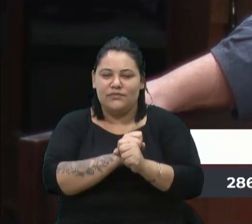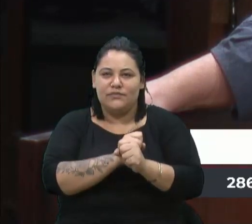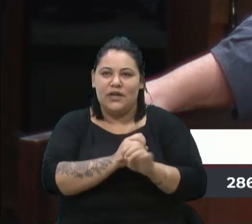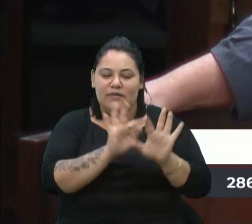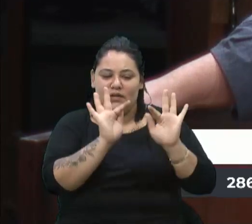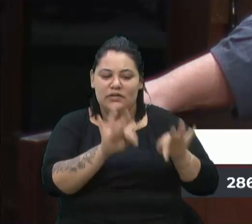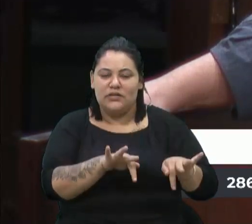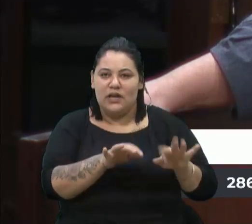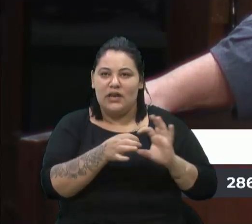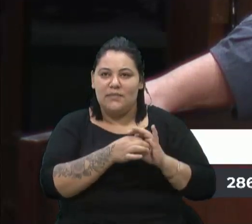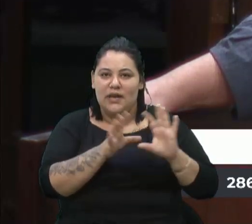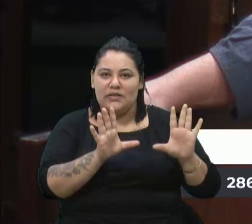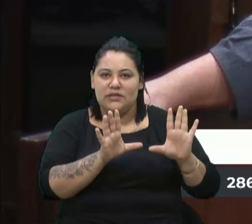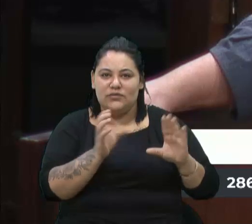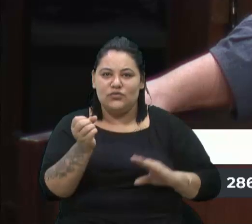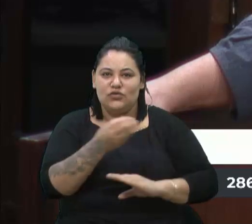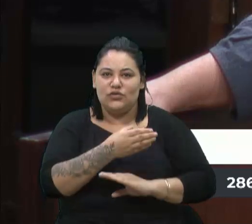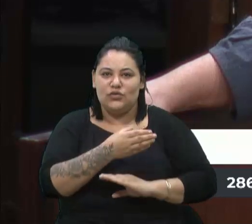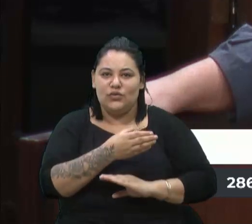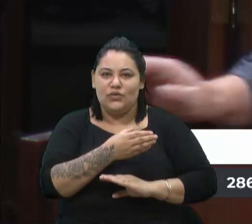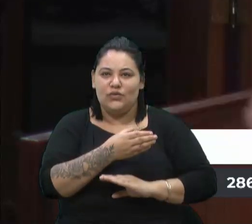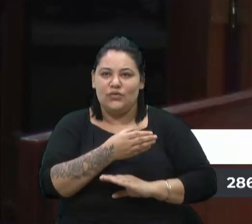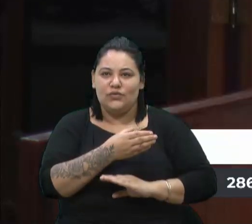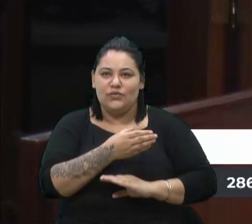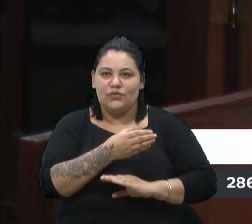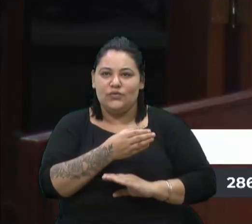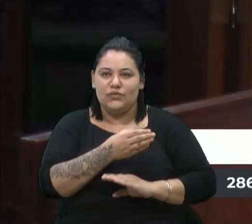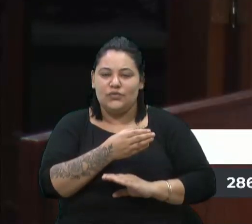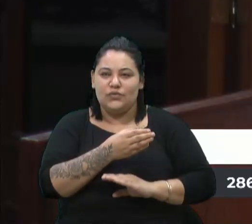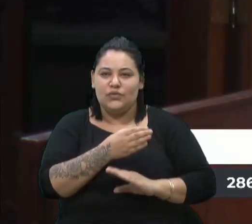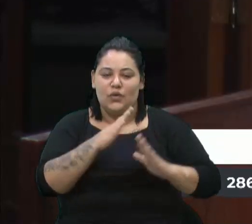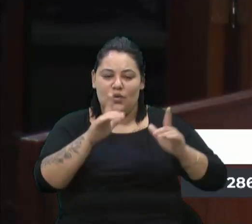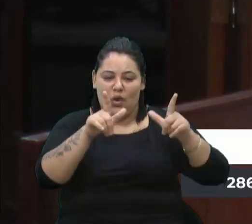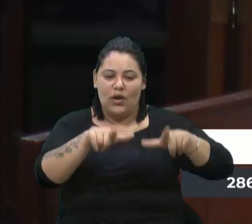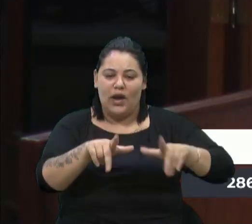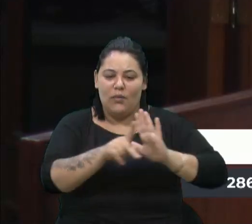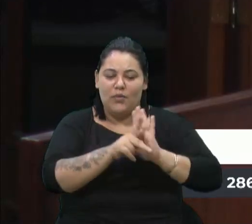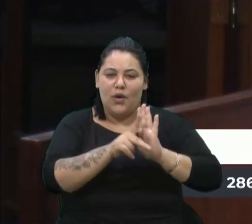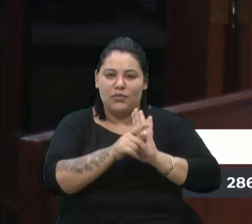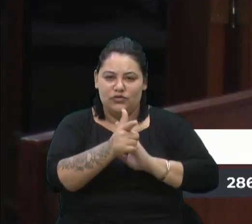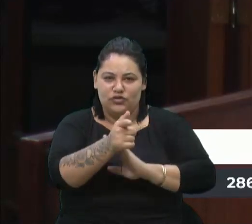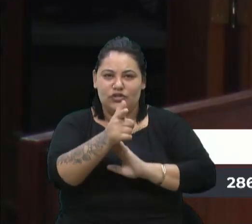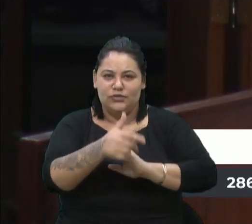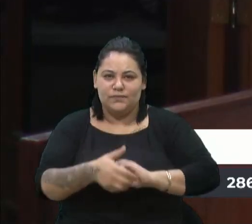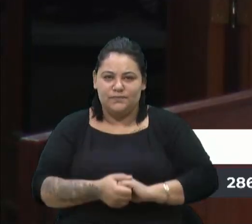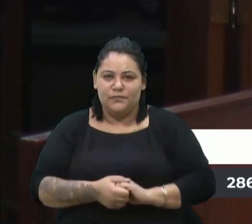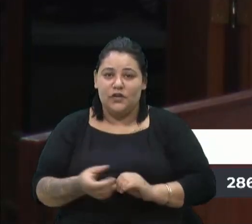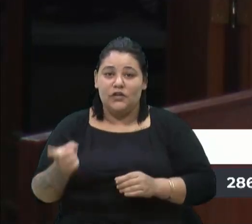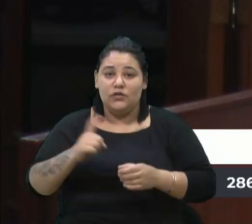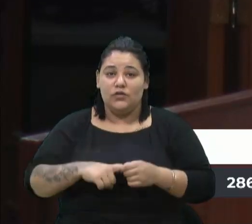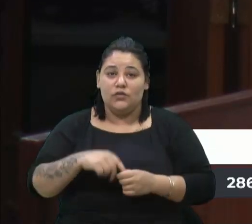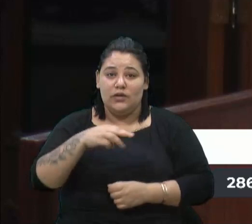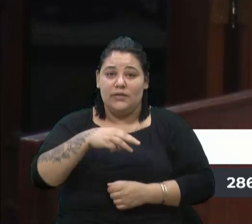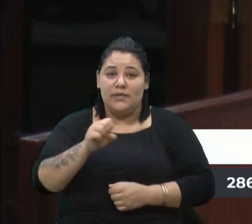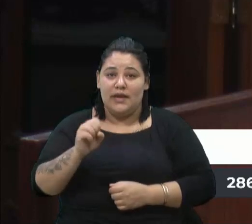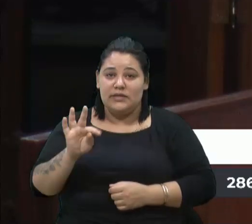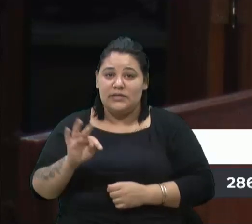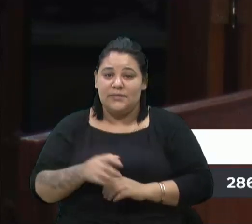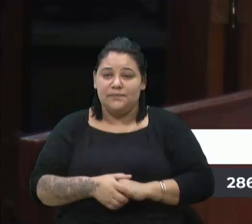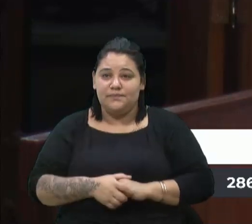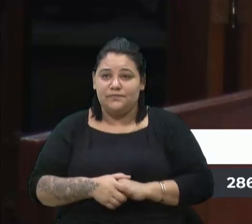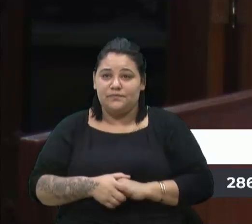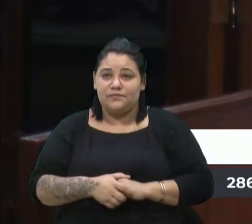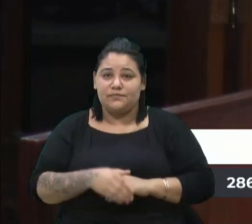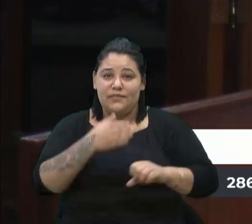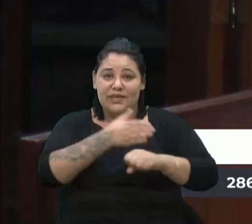as autorizações de novas novos clubes de tiro retorno do MST as invasões eternas em